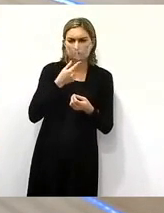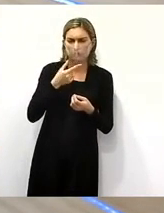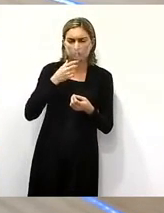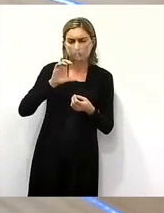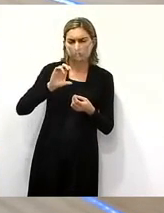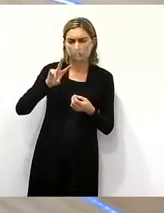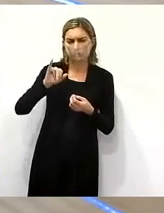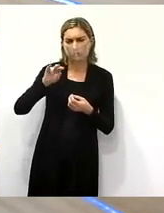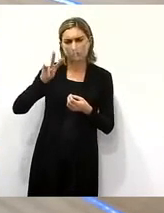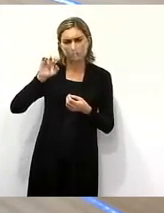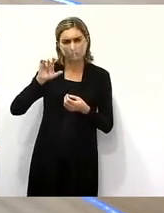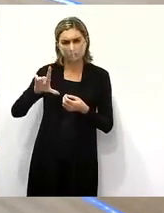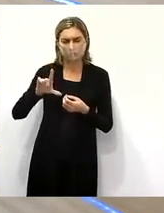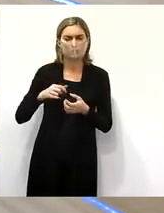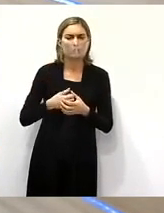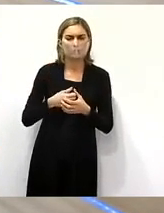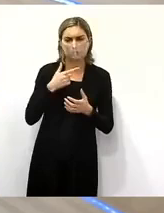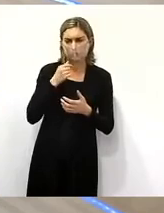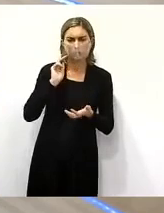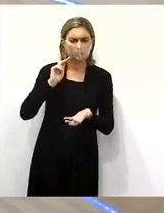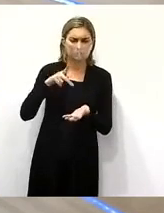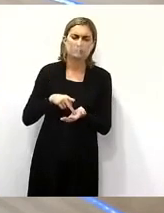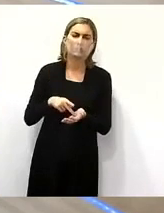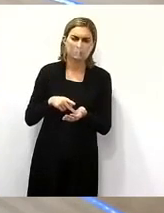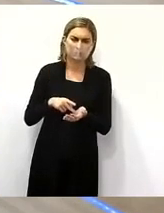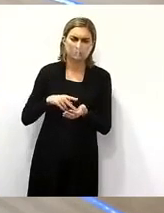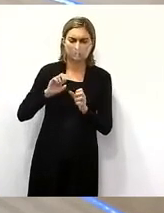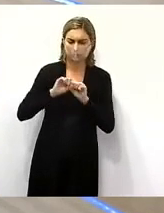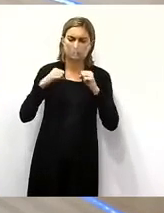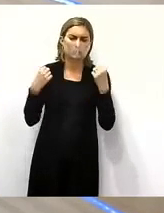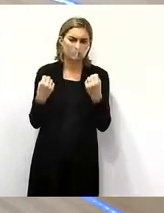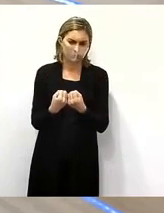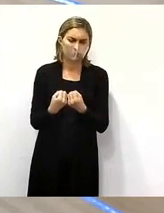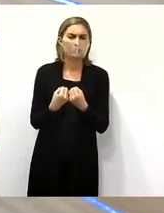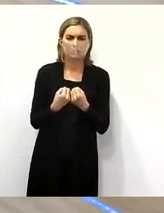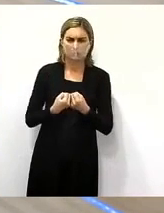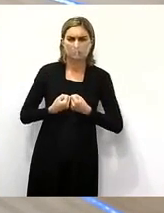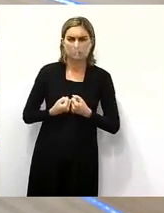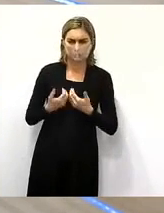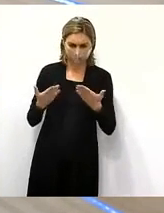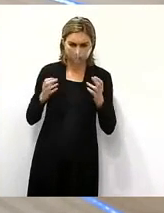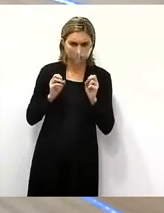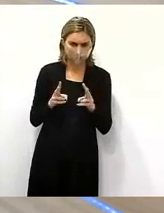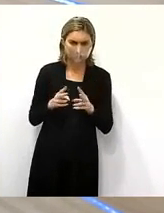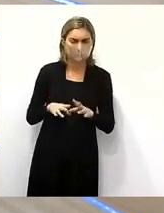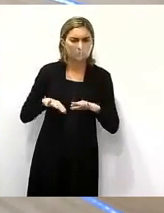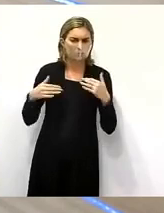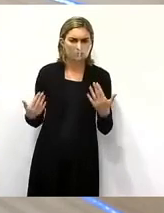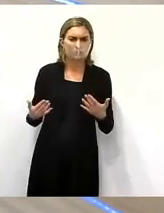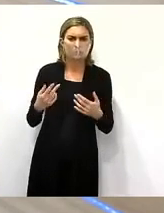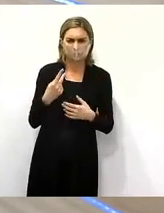civil, né? Como um homem verdadeiramente sociável ou social, tá ok?